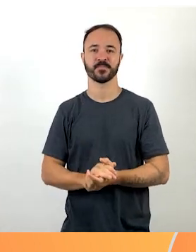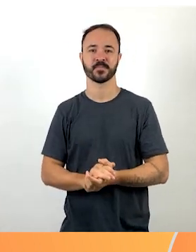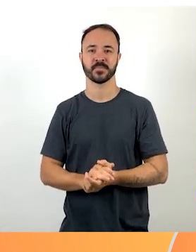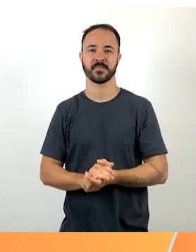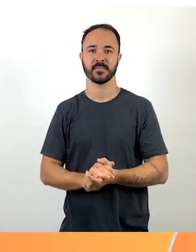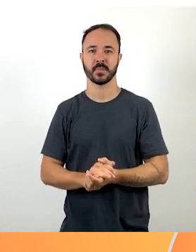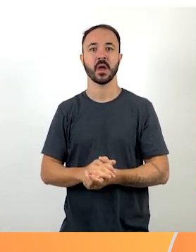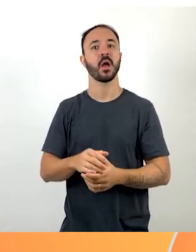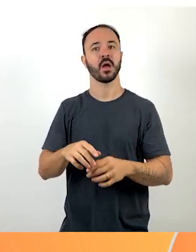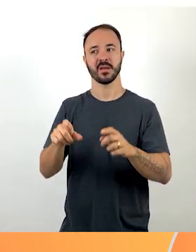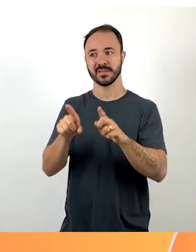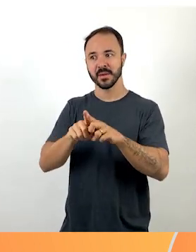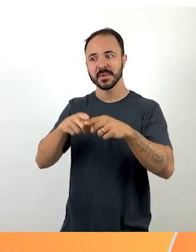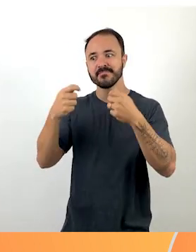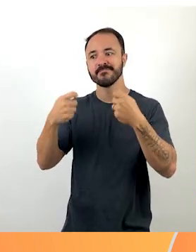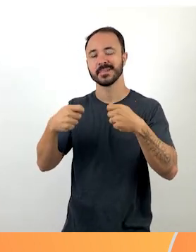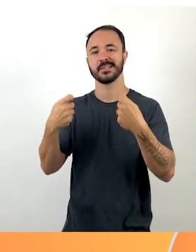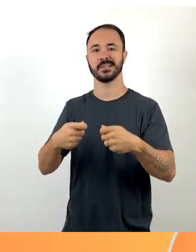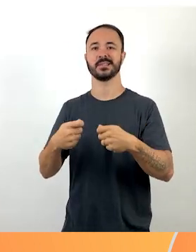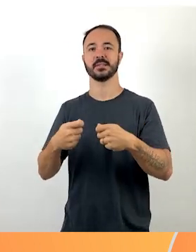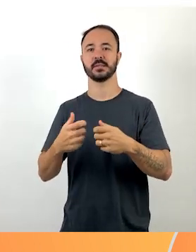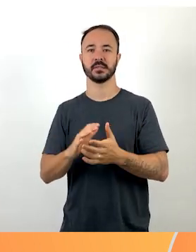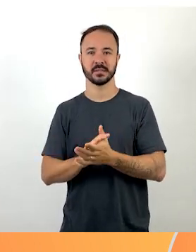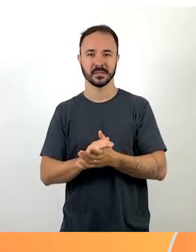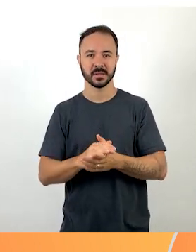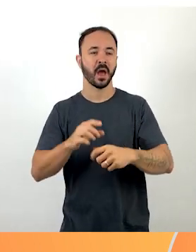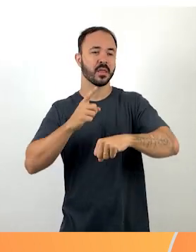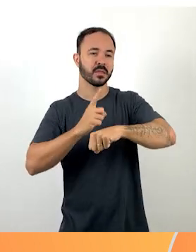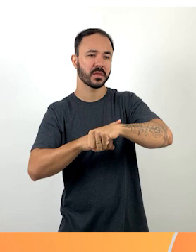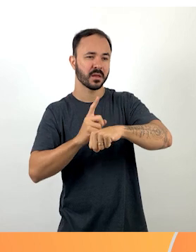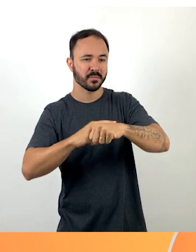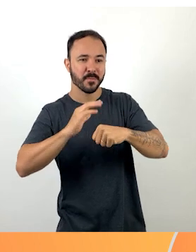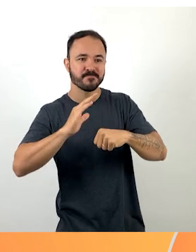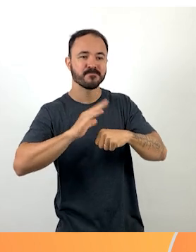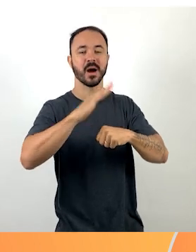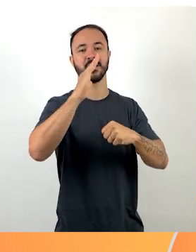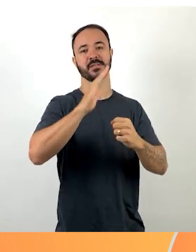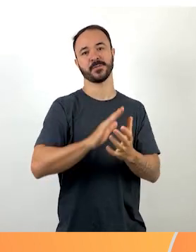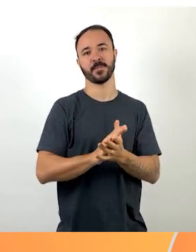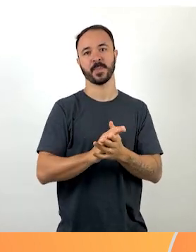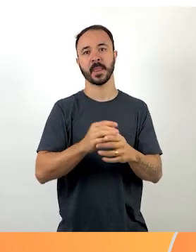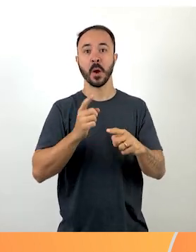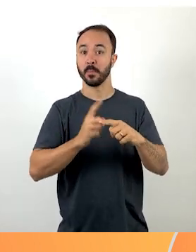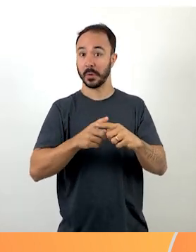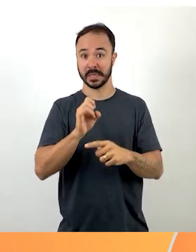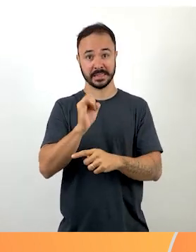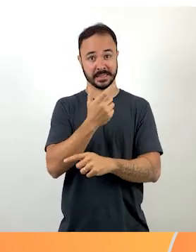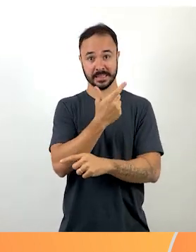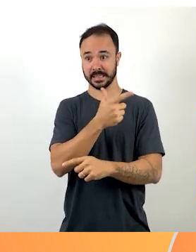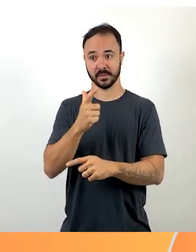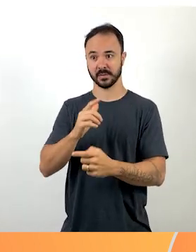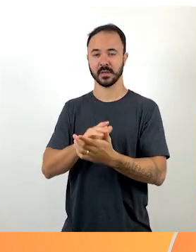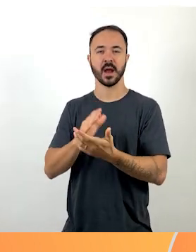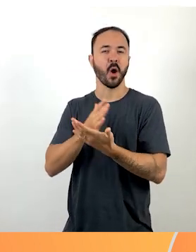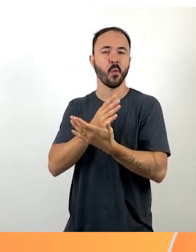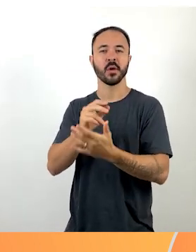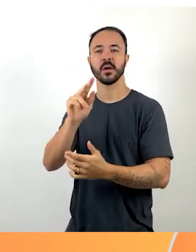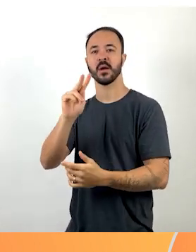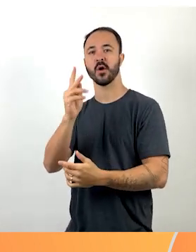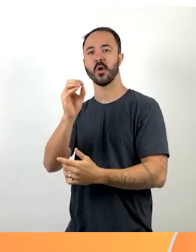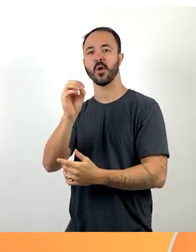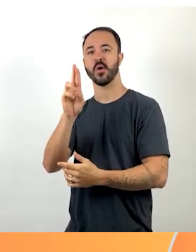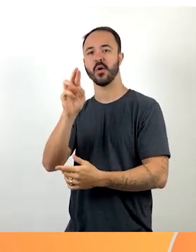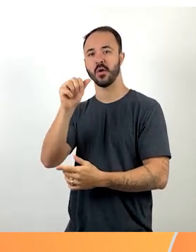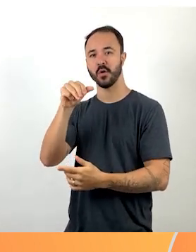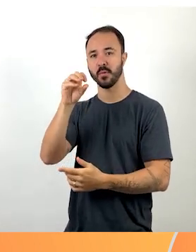Você também precisa de um maior tempo de produção. Como não há nenhum tipo de hormônio que é acrescentado a esses vegetais, você tem um crescimento